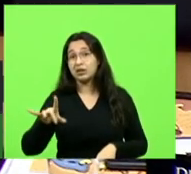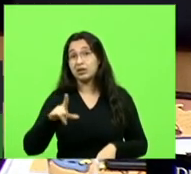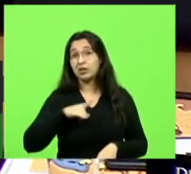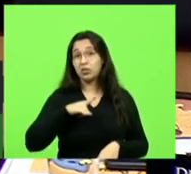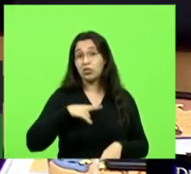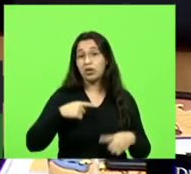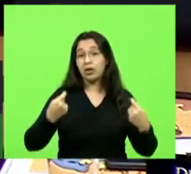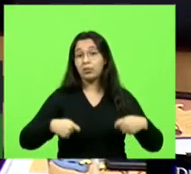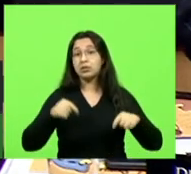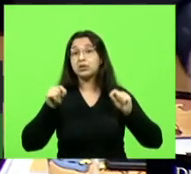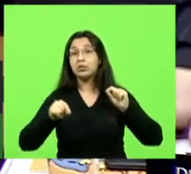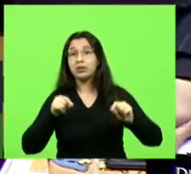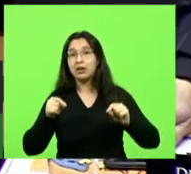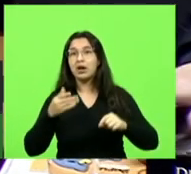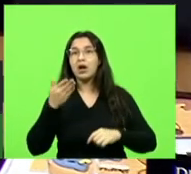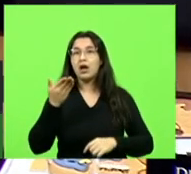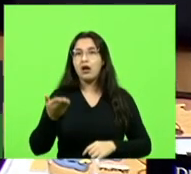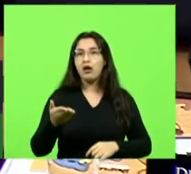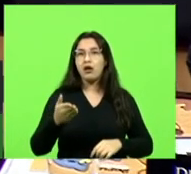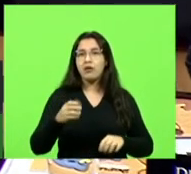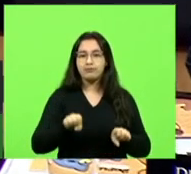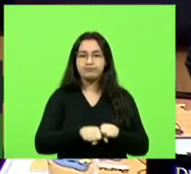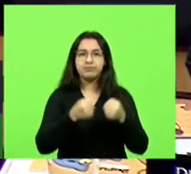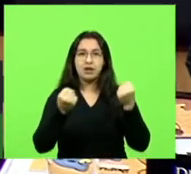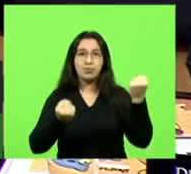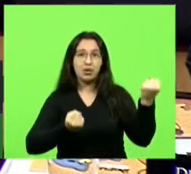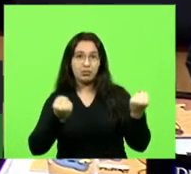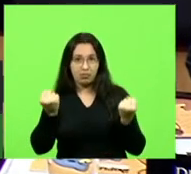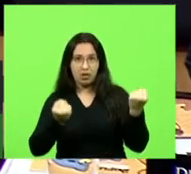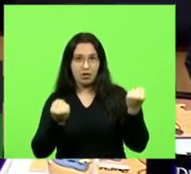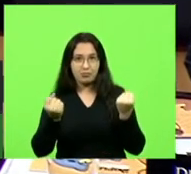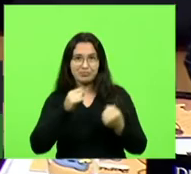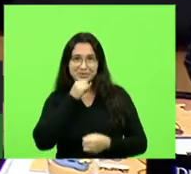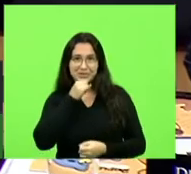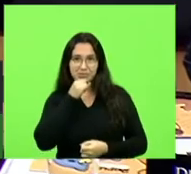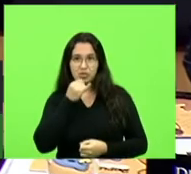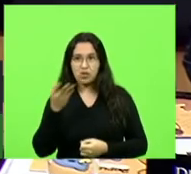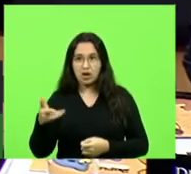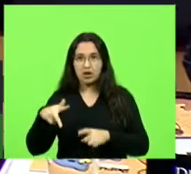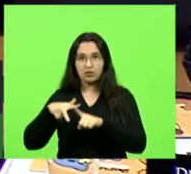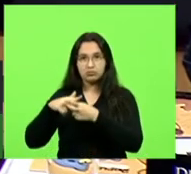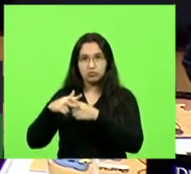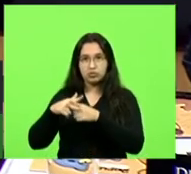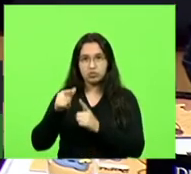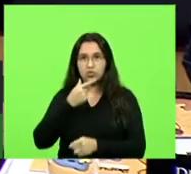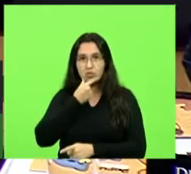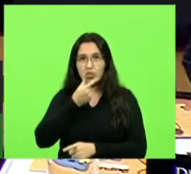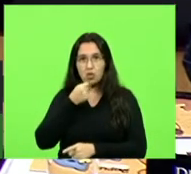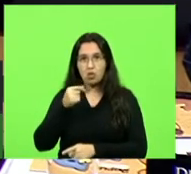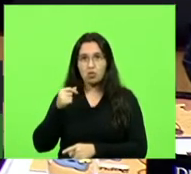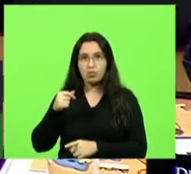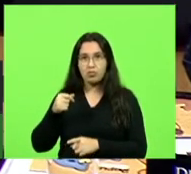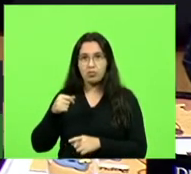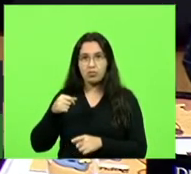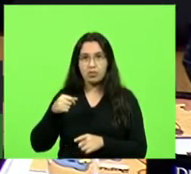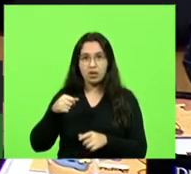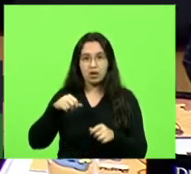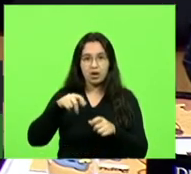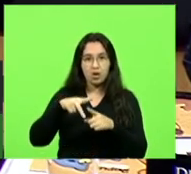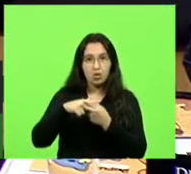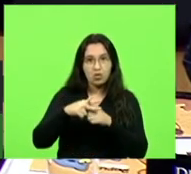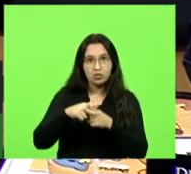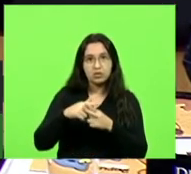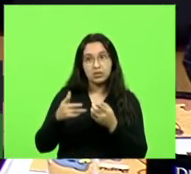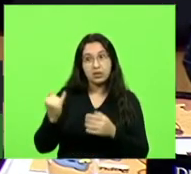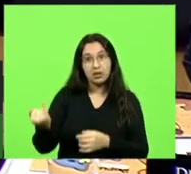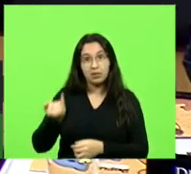aquele cidadão que quebra o carro, o socorrista ou o mecânico passa a ser essencial. Para quem vai abastecer, o